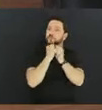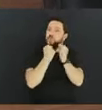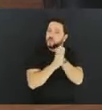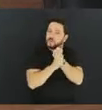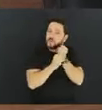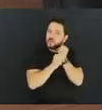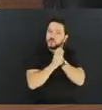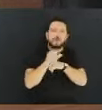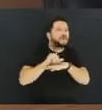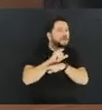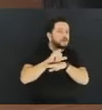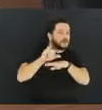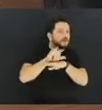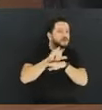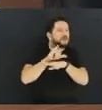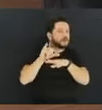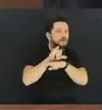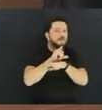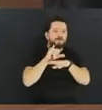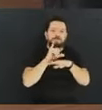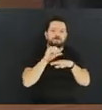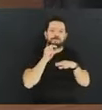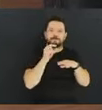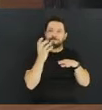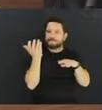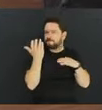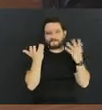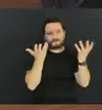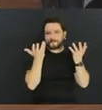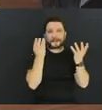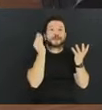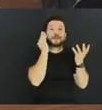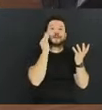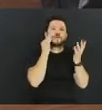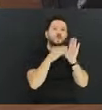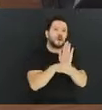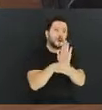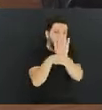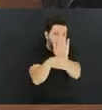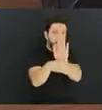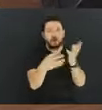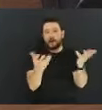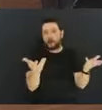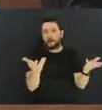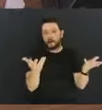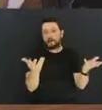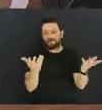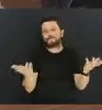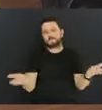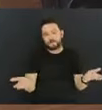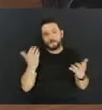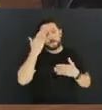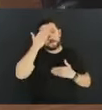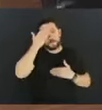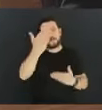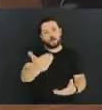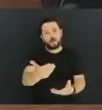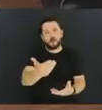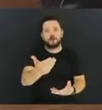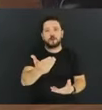público, alguma forma de auxiliar essas políticas. Então, fica aqui o nosso agradecimento, em meu nome, também acredito que em